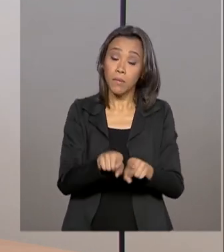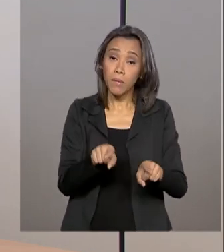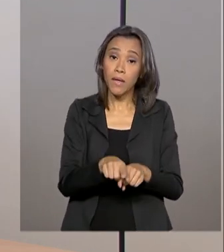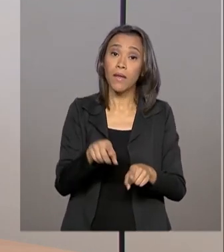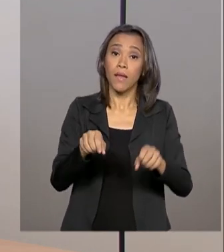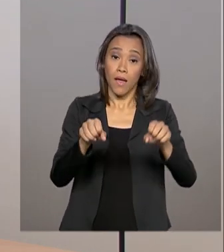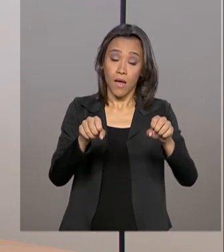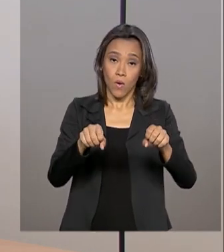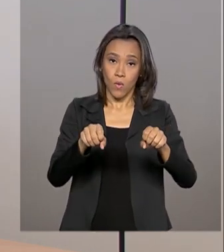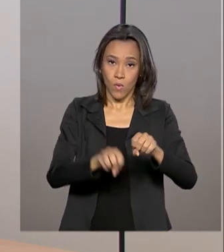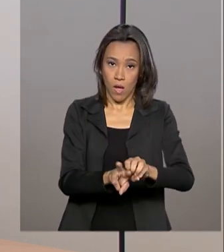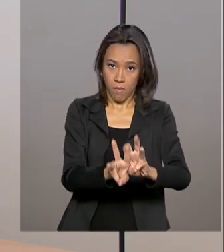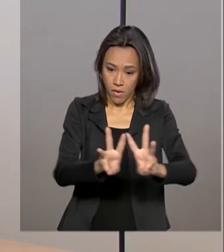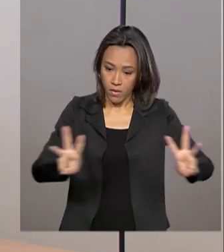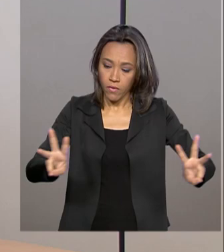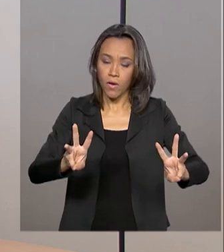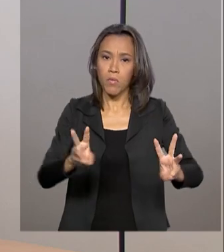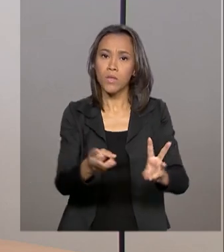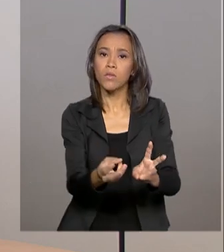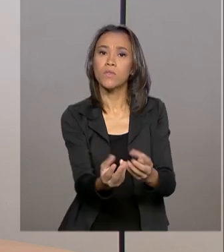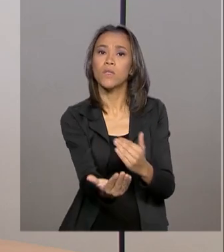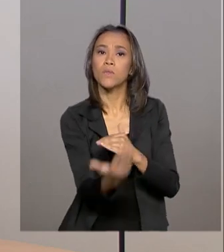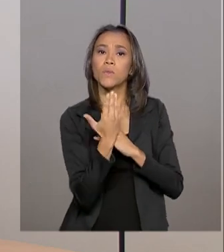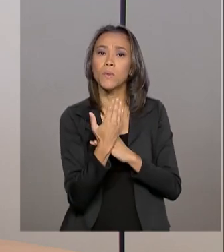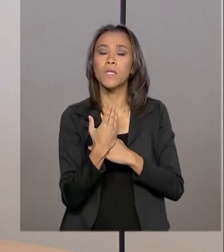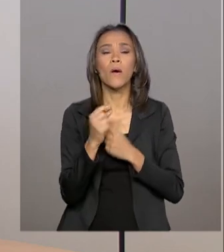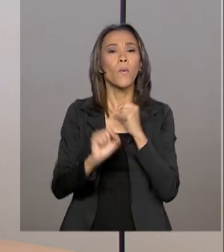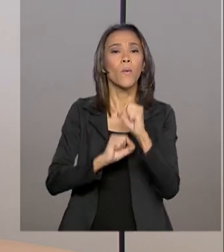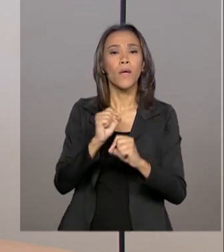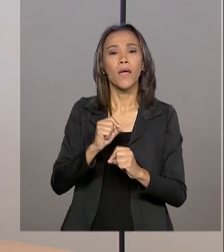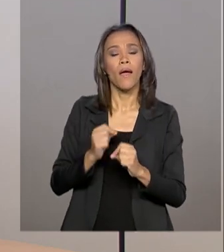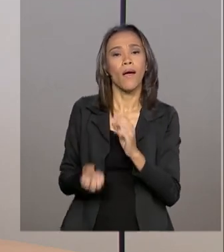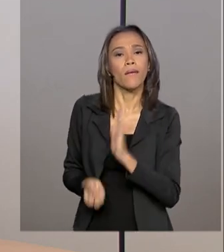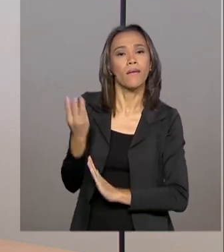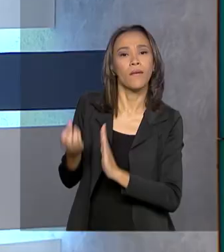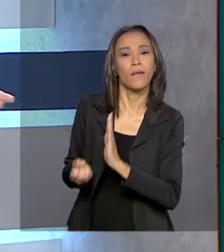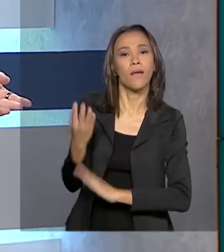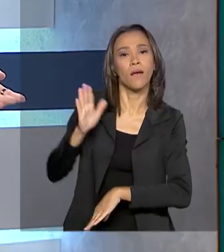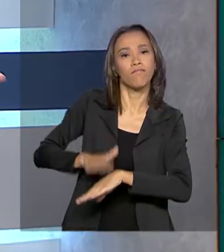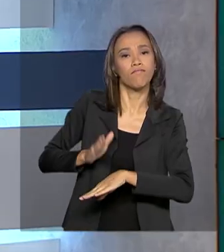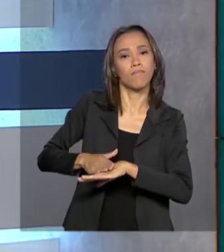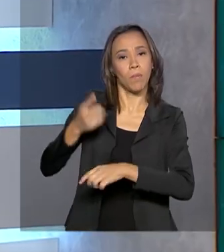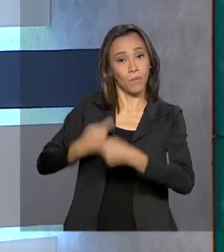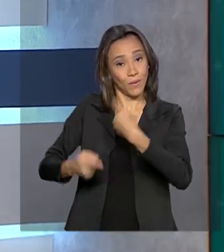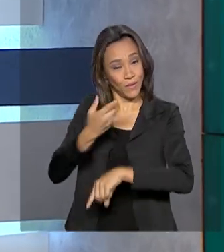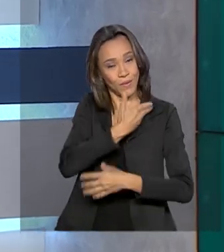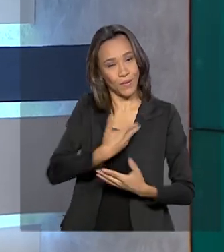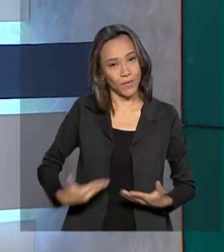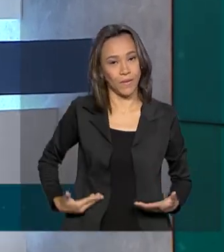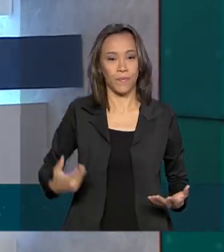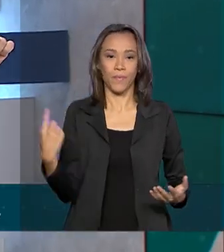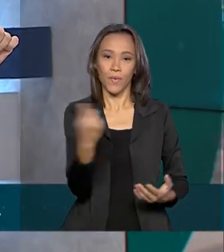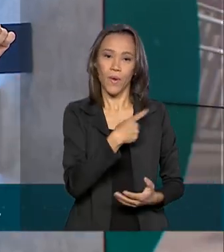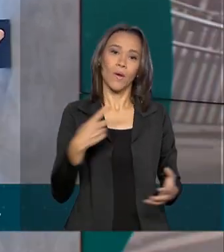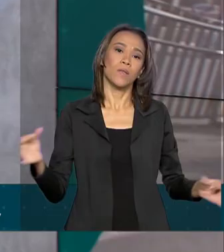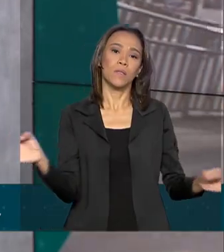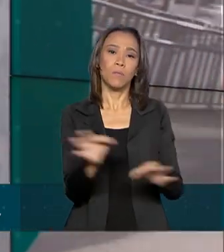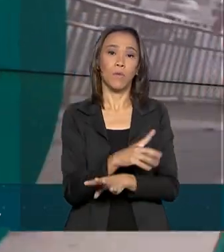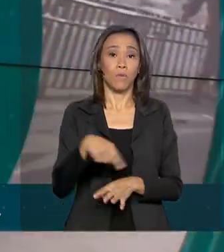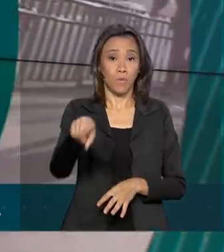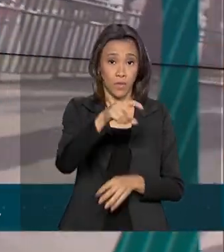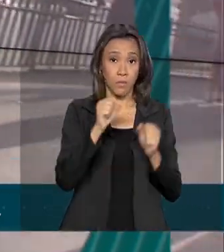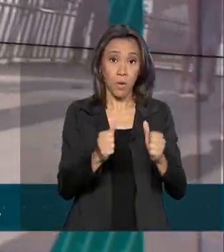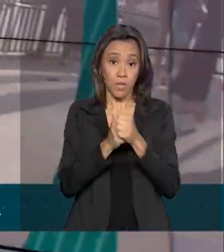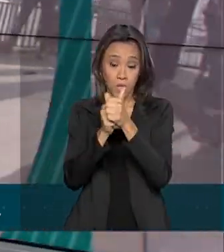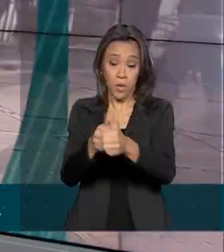nos oferece dados para fazer política pública baseada em dados em evidência nós ficamos por aqui você pode nos acompanhar